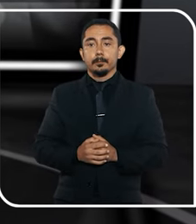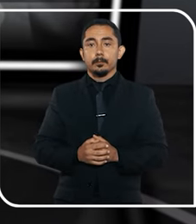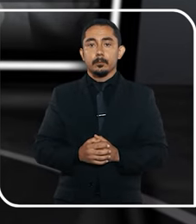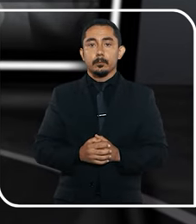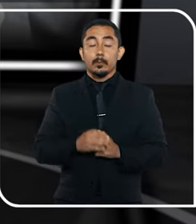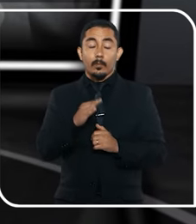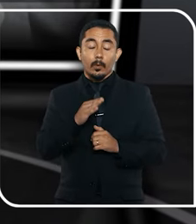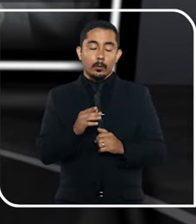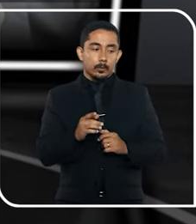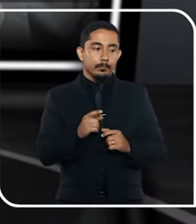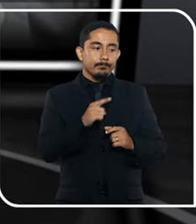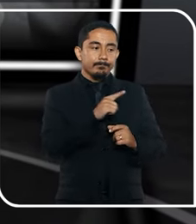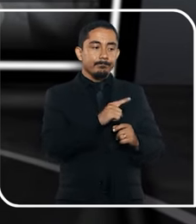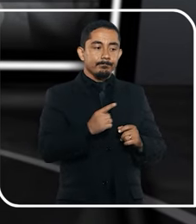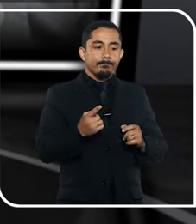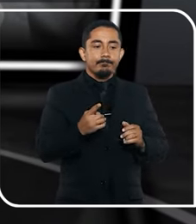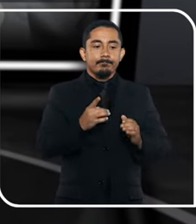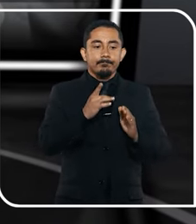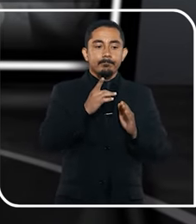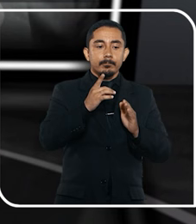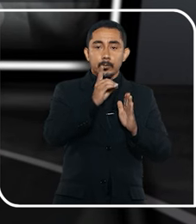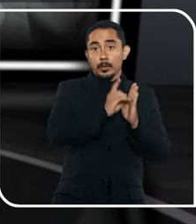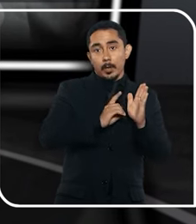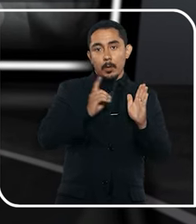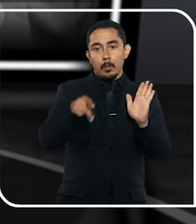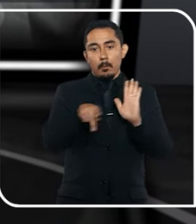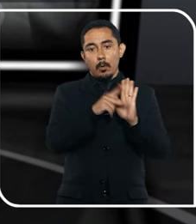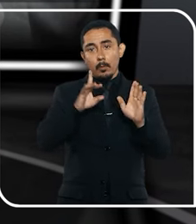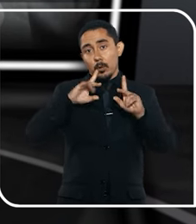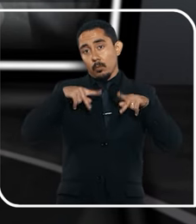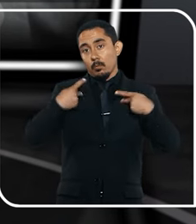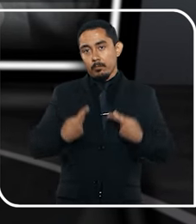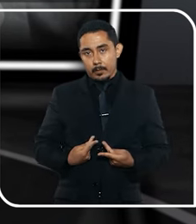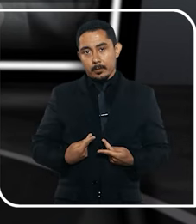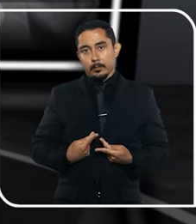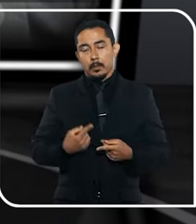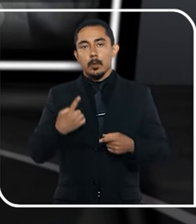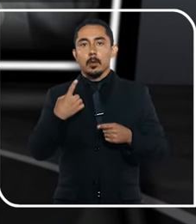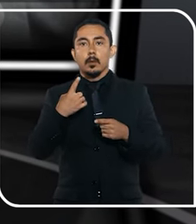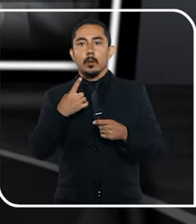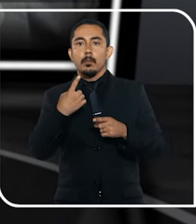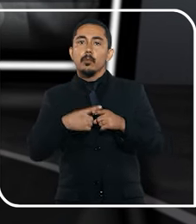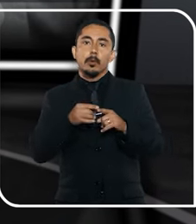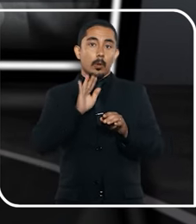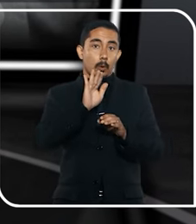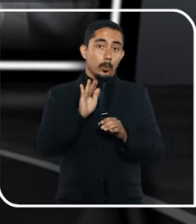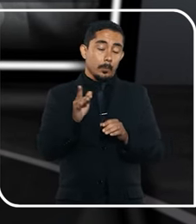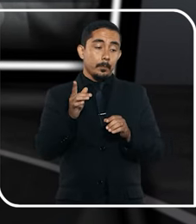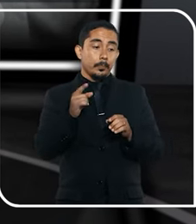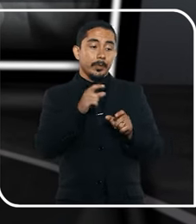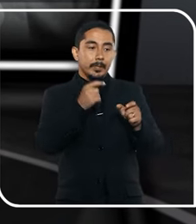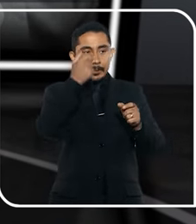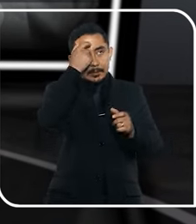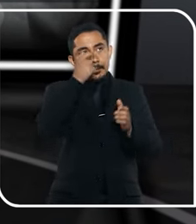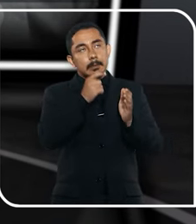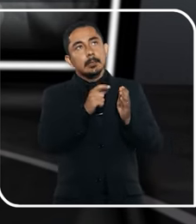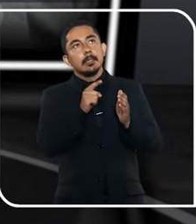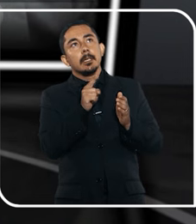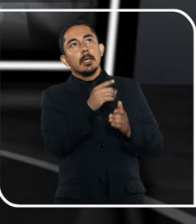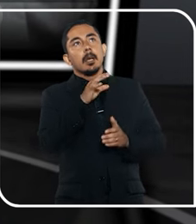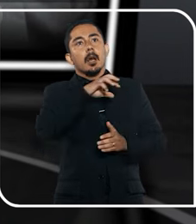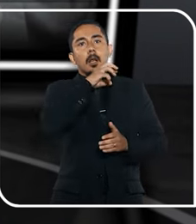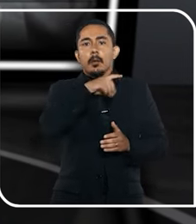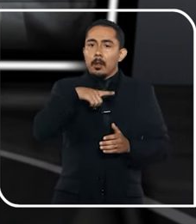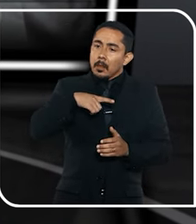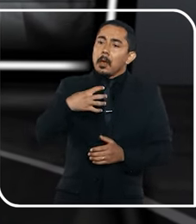Com a dignidade da pessoa humana. Ou seja, o bem-estar, o entendimento foi, olha, o animal